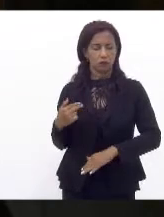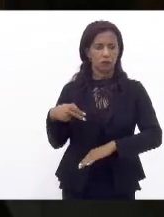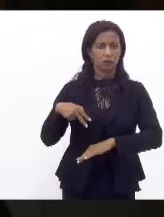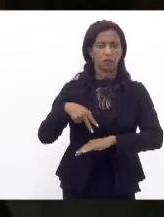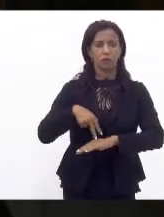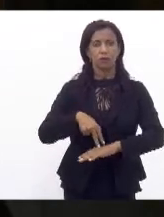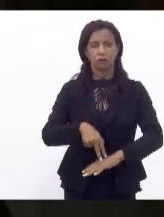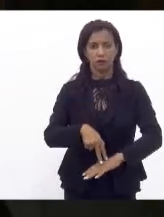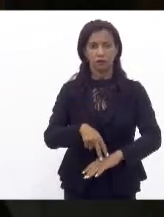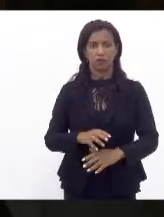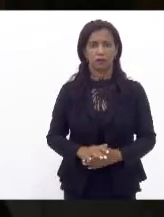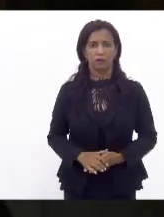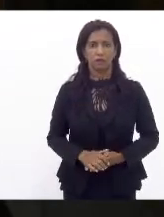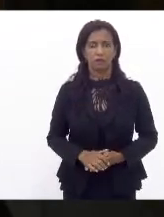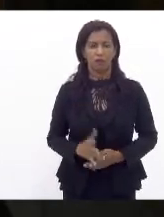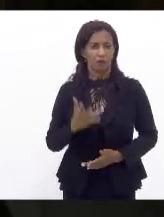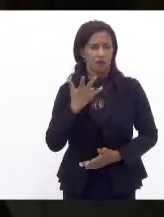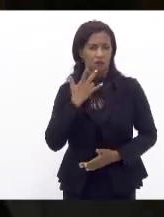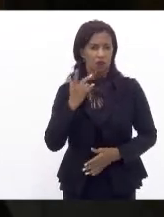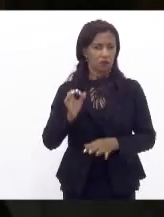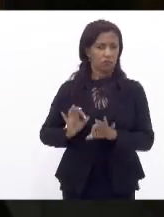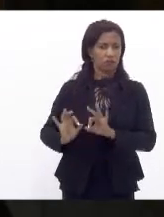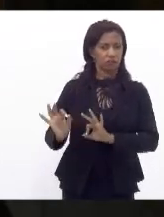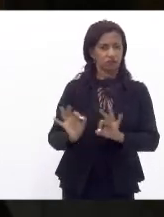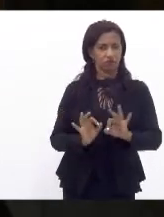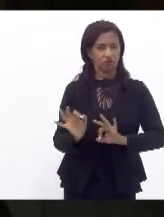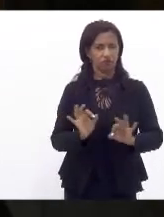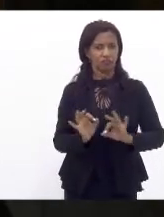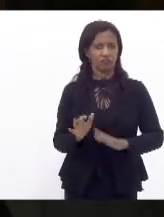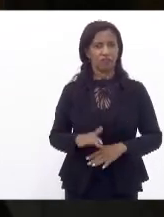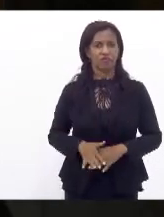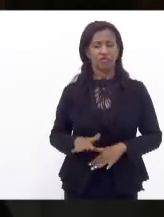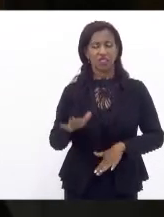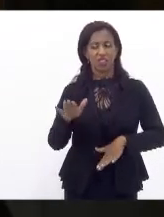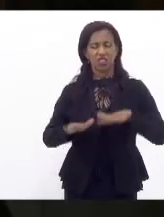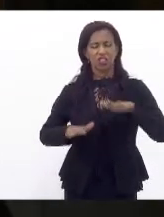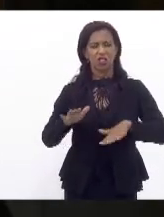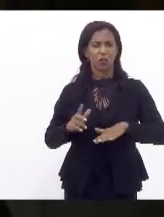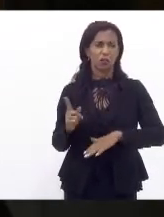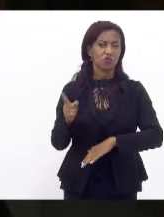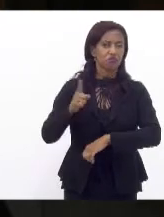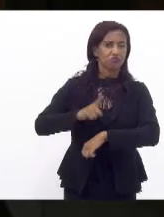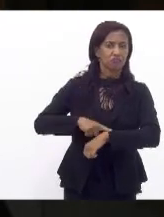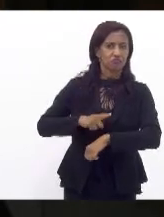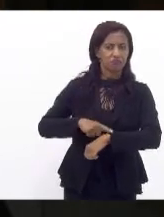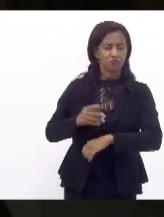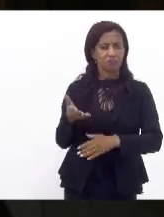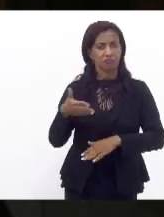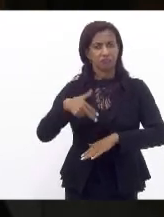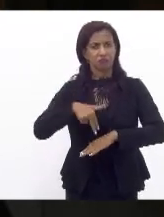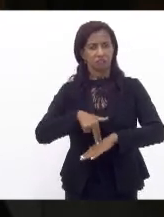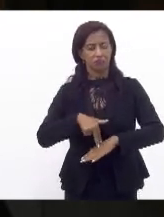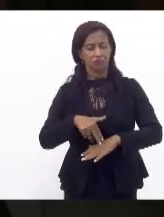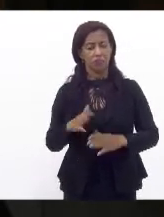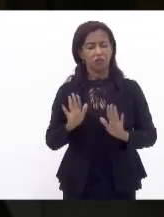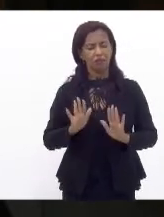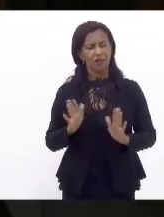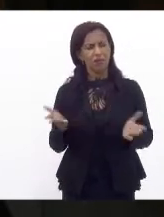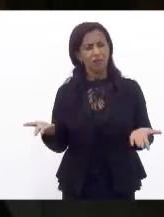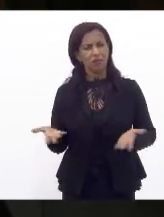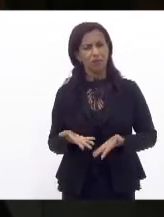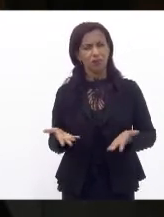tribuna, faço de maneira geralmente improvisada. Mas para hoje,